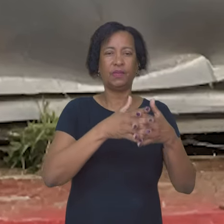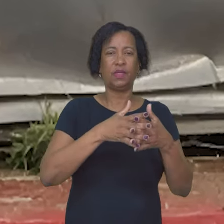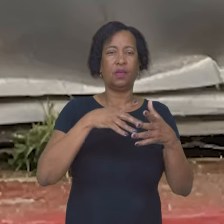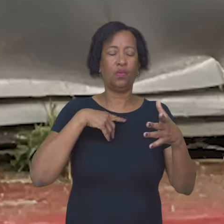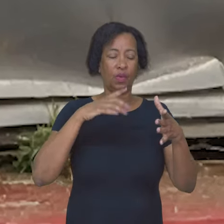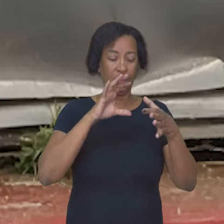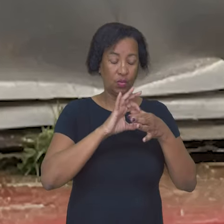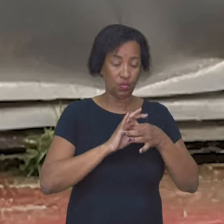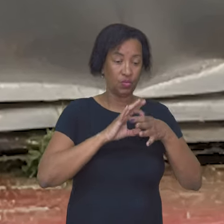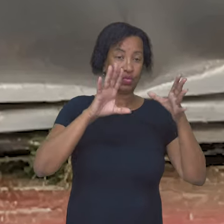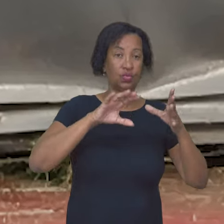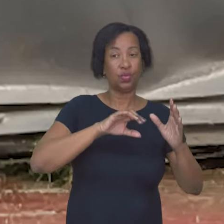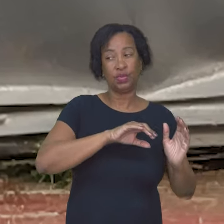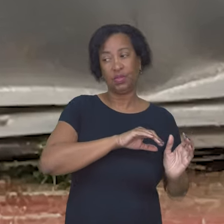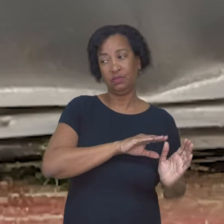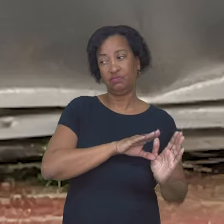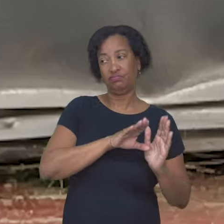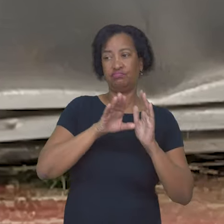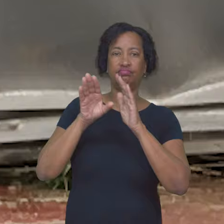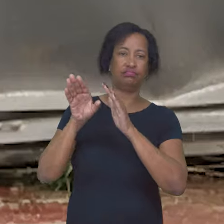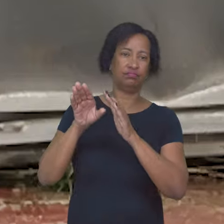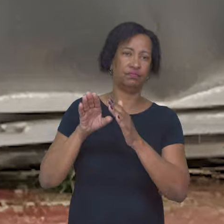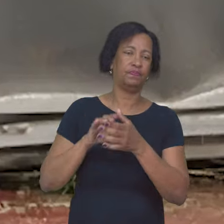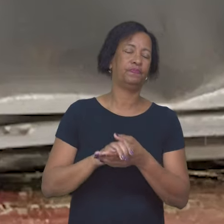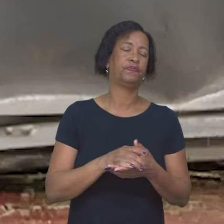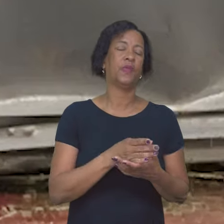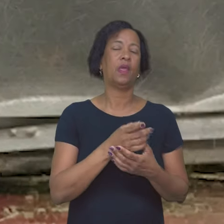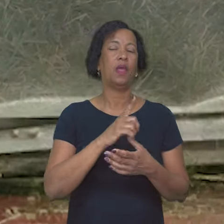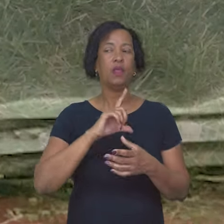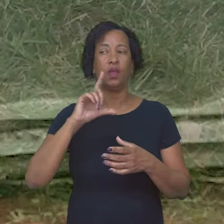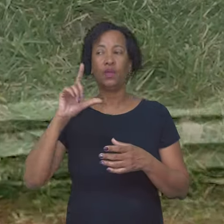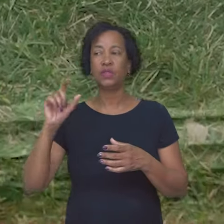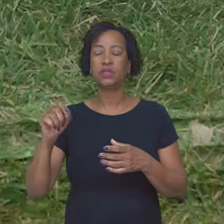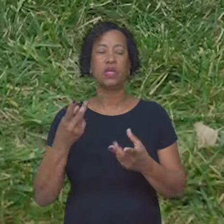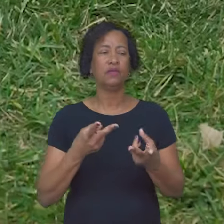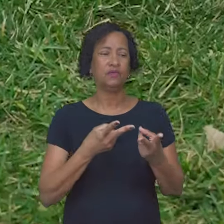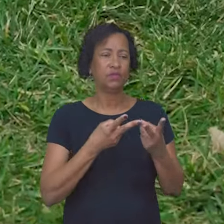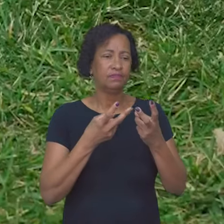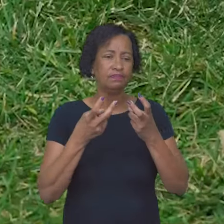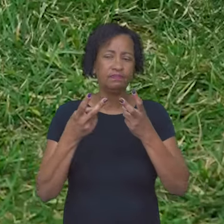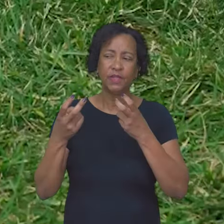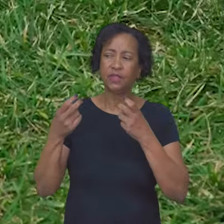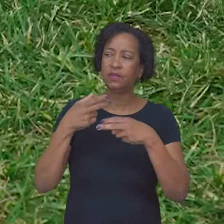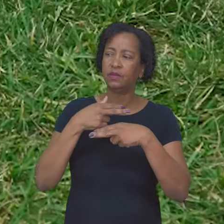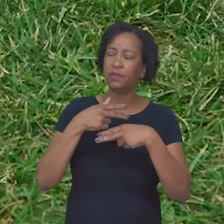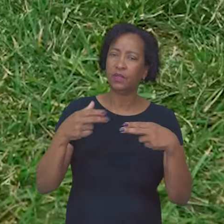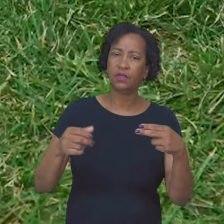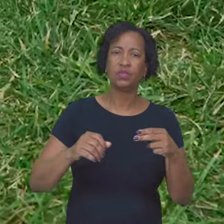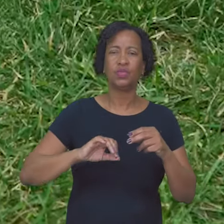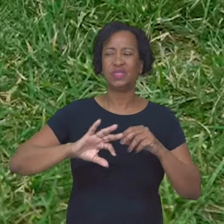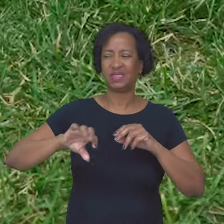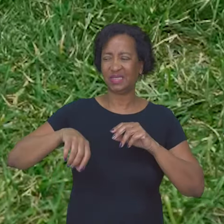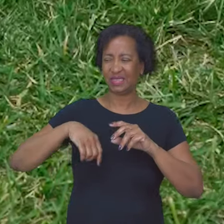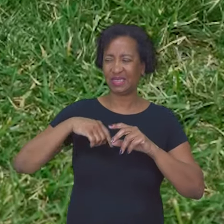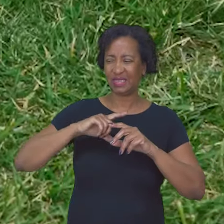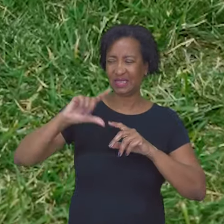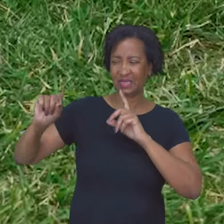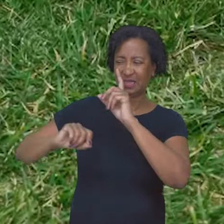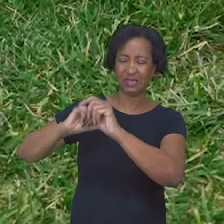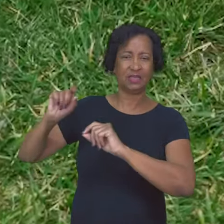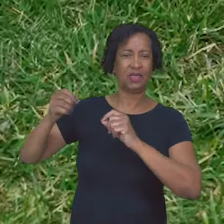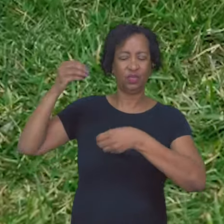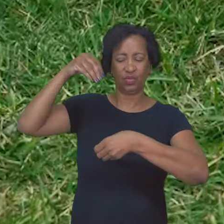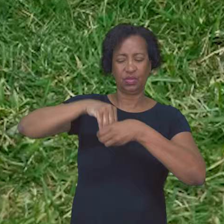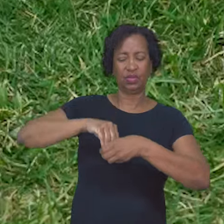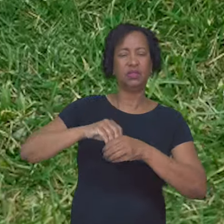finalmente foi para a grama e para saí do carro e comecei a juntar as coisas que tinham sido jogadas para fora do carro